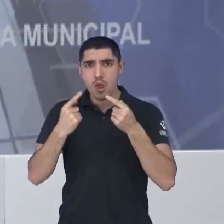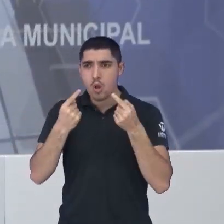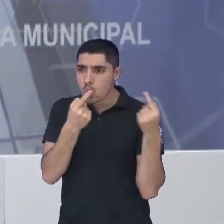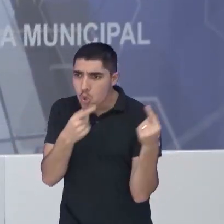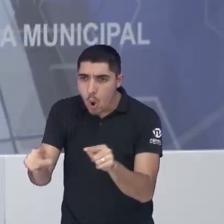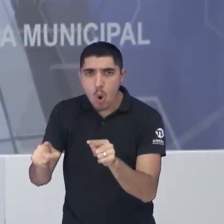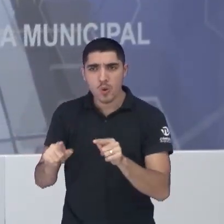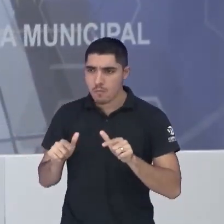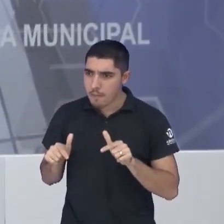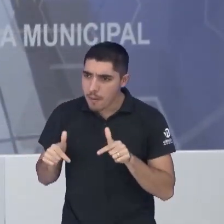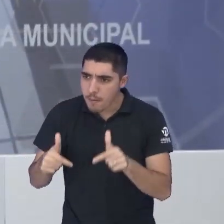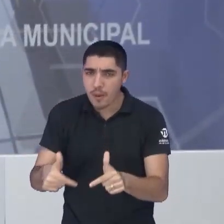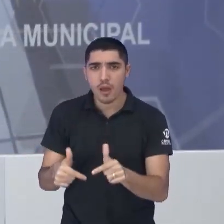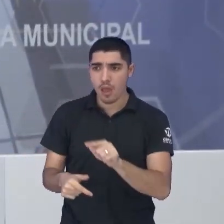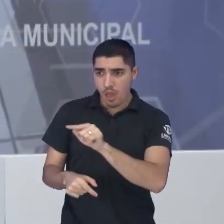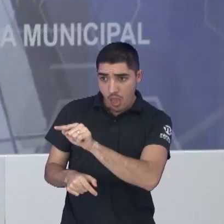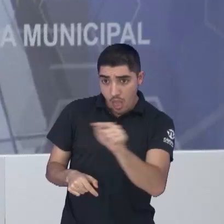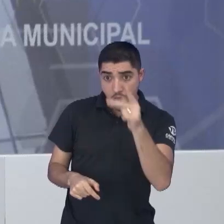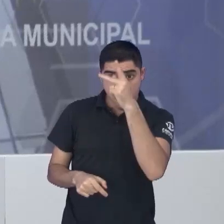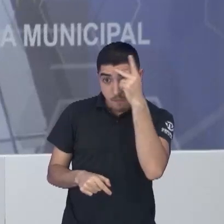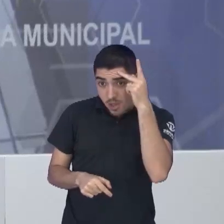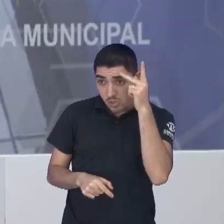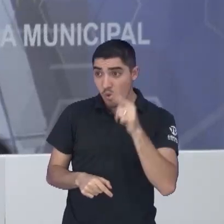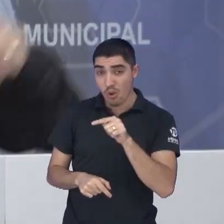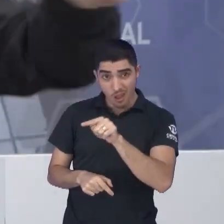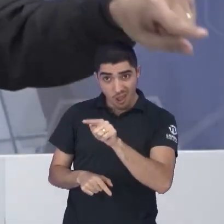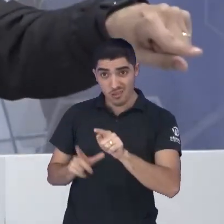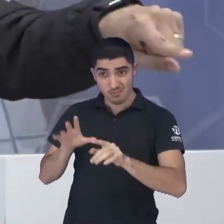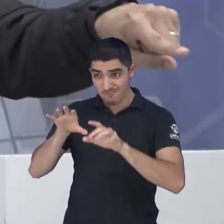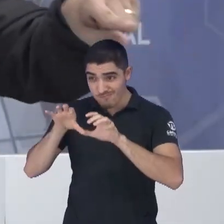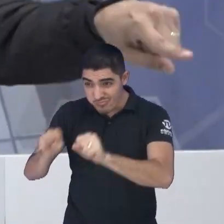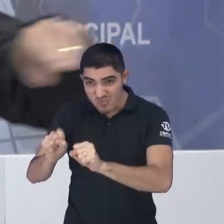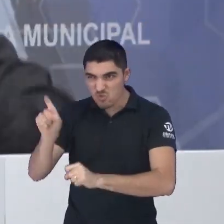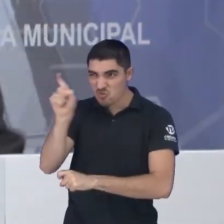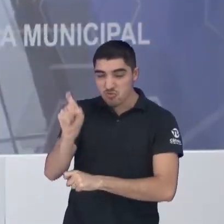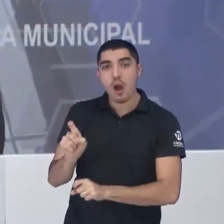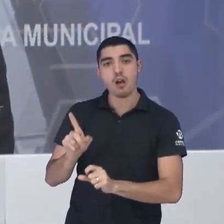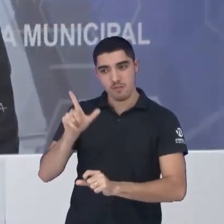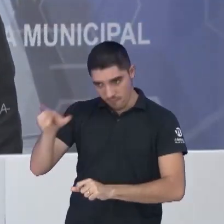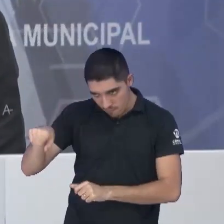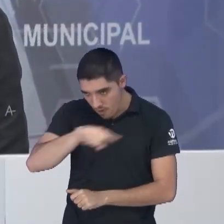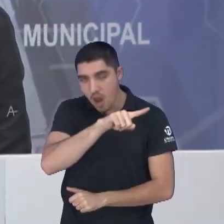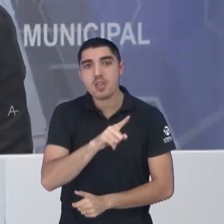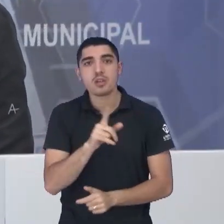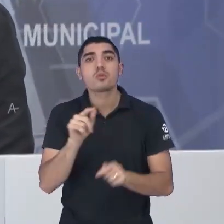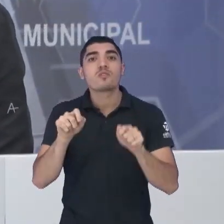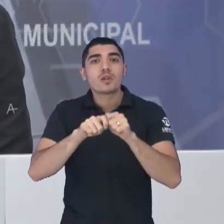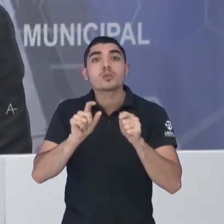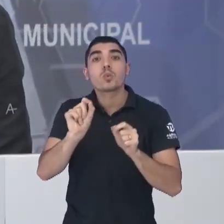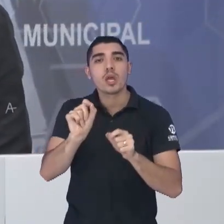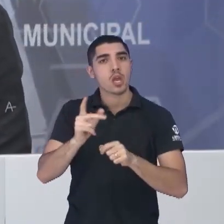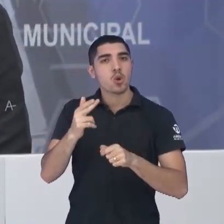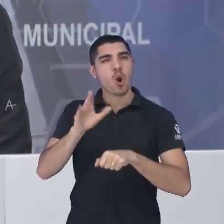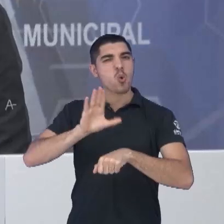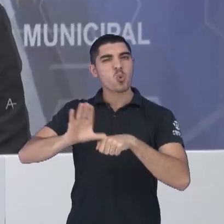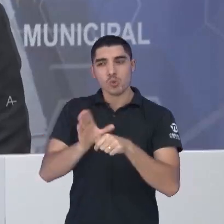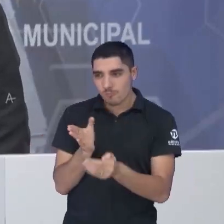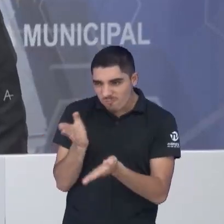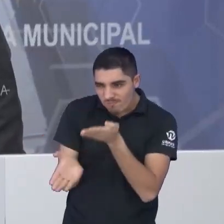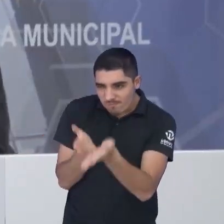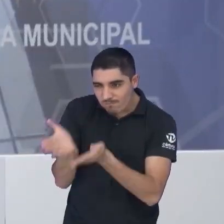desses indivíduos, colocasse eles em medidas socioeducativas e realmente não permitisse que isso acontecesse em nosso